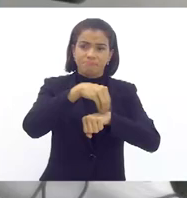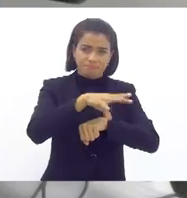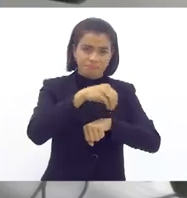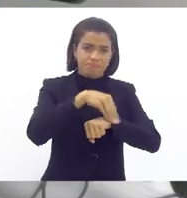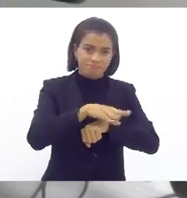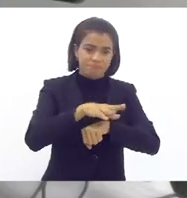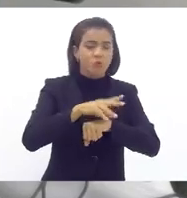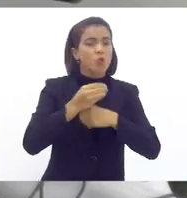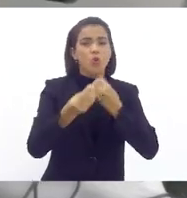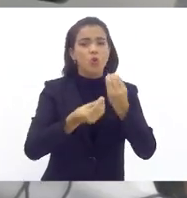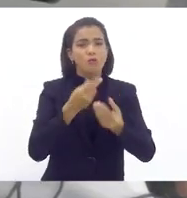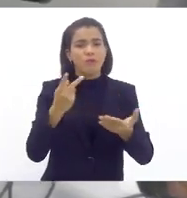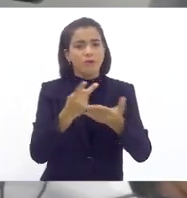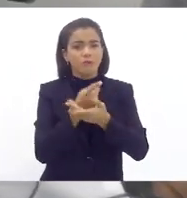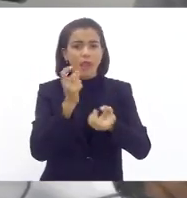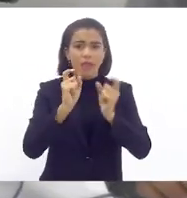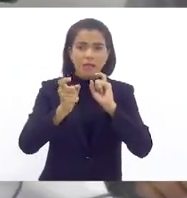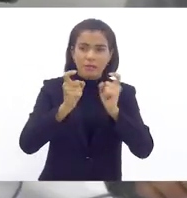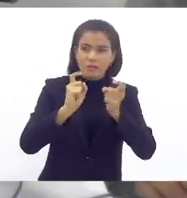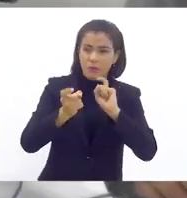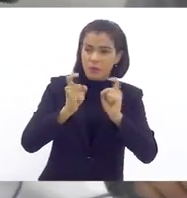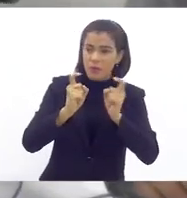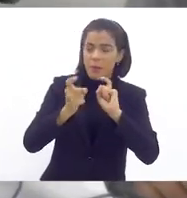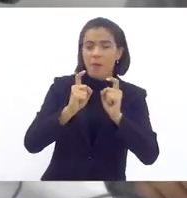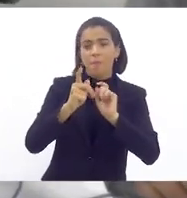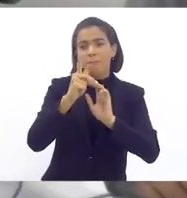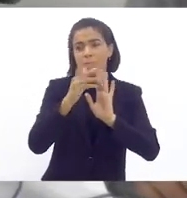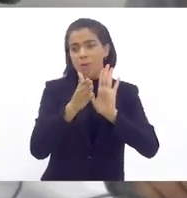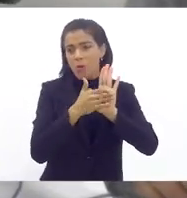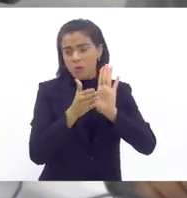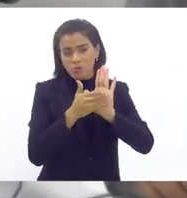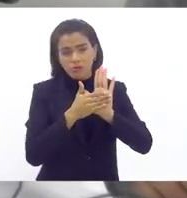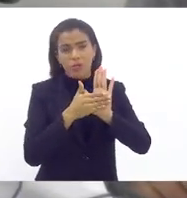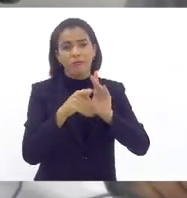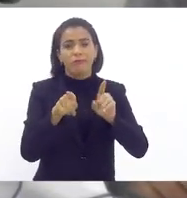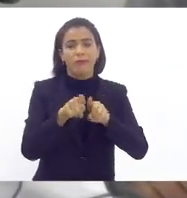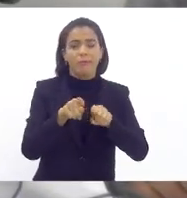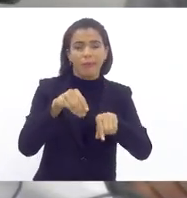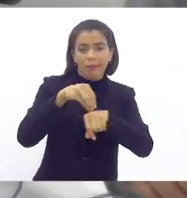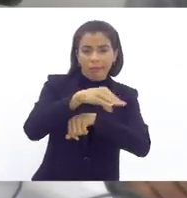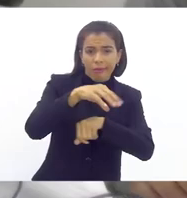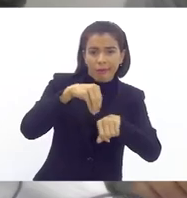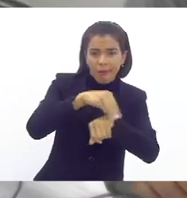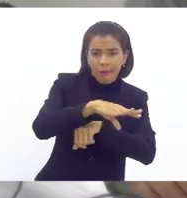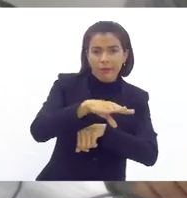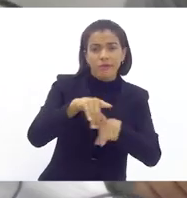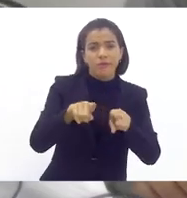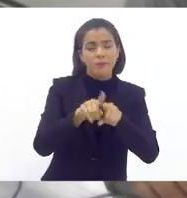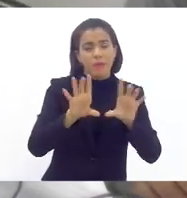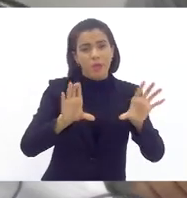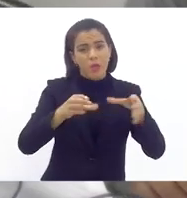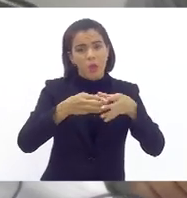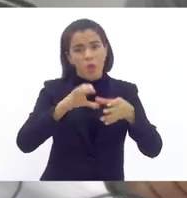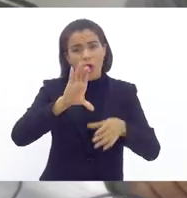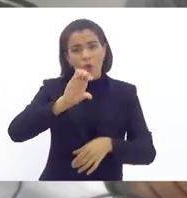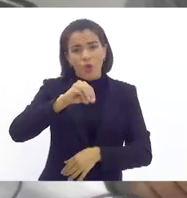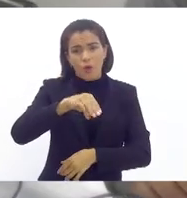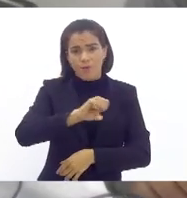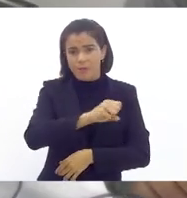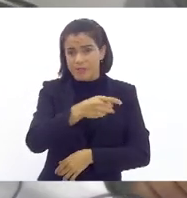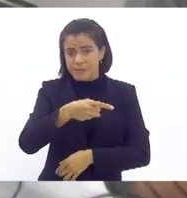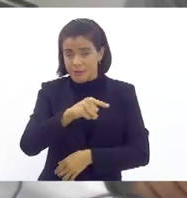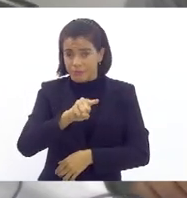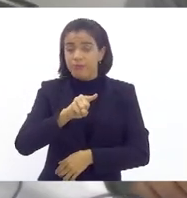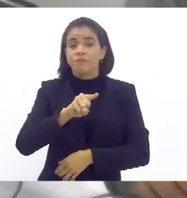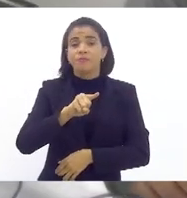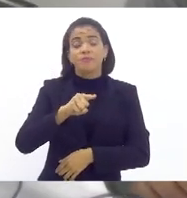esses desdobramentos, quando forem projetos, indicações, comissões, outras atividades